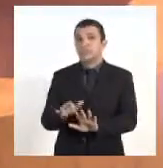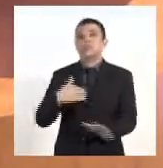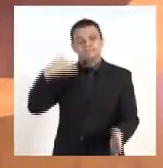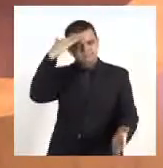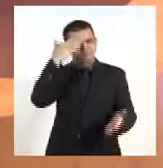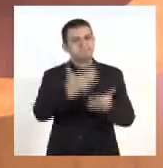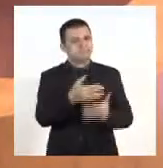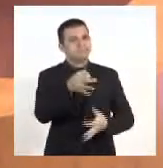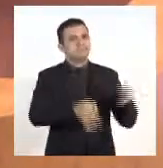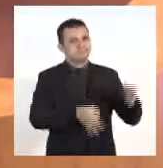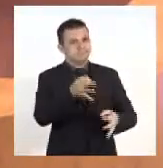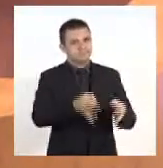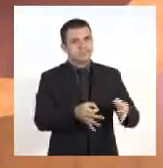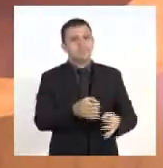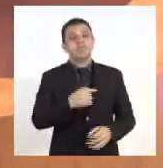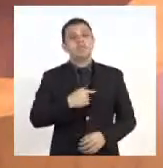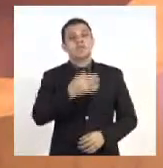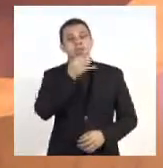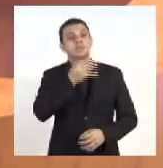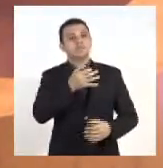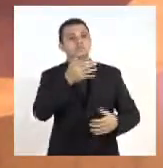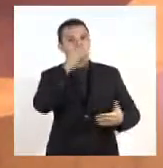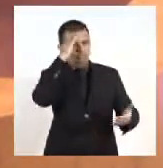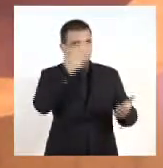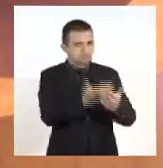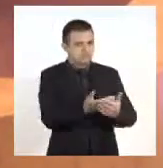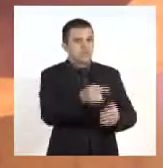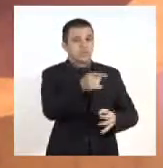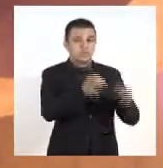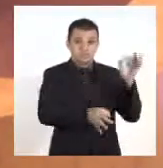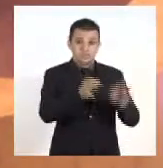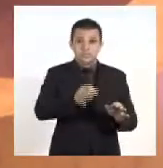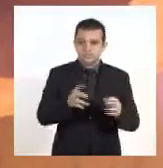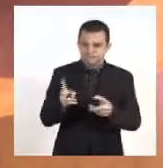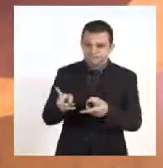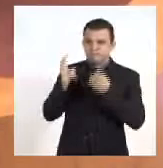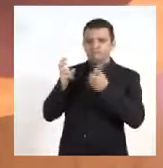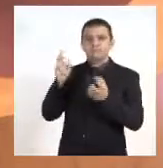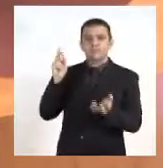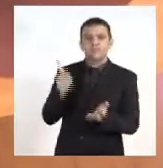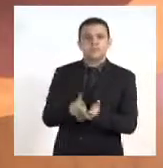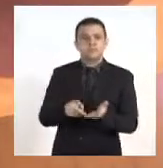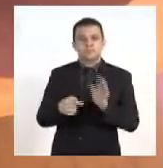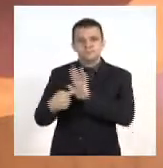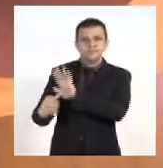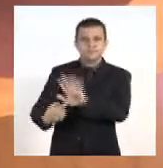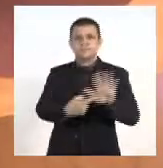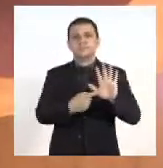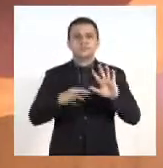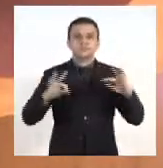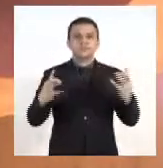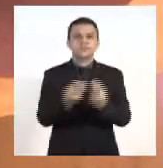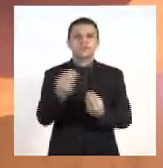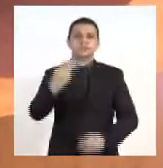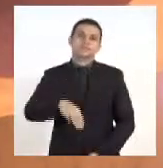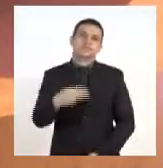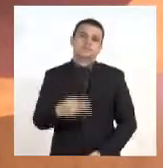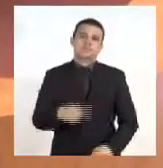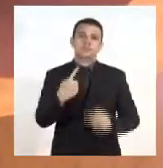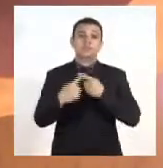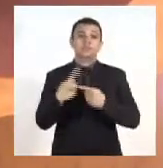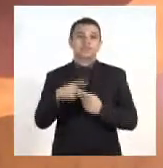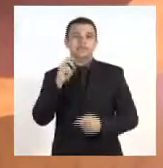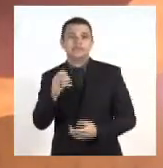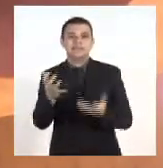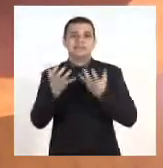verá a verdade e a verdade vai aparecer para o Maranhão inteiro, porque quanto mais tentarem calar a verdade, um dia